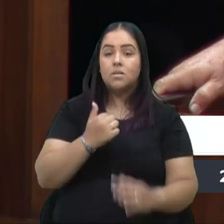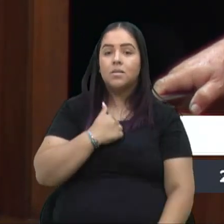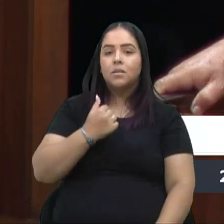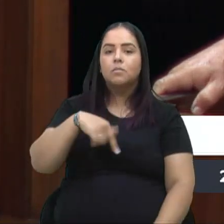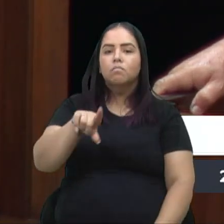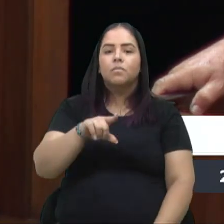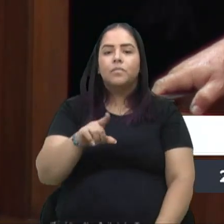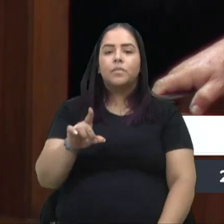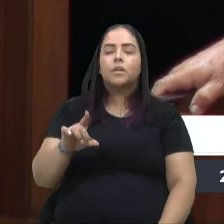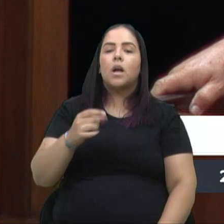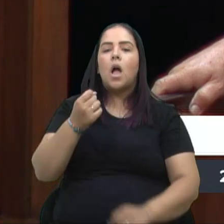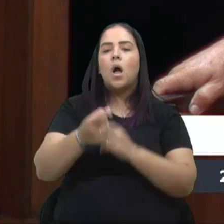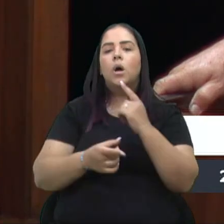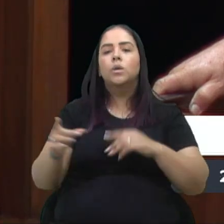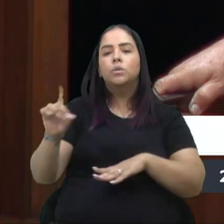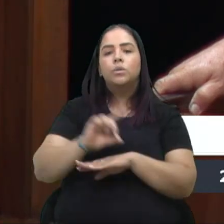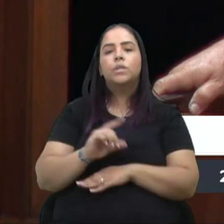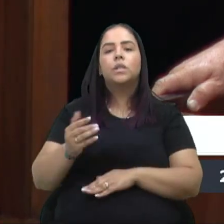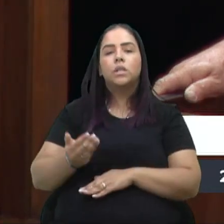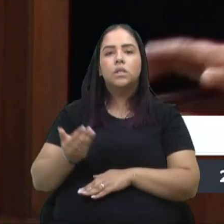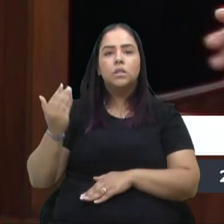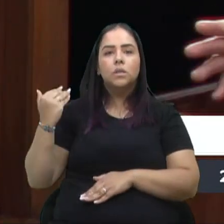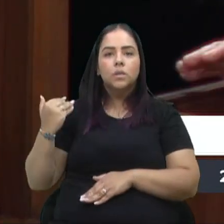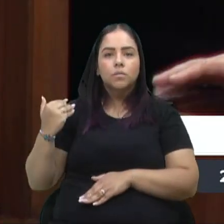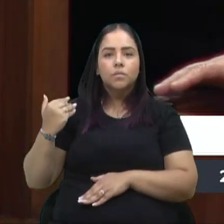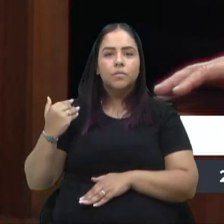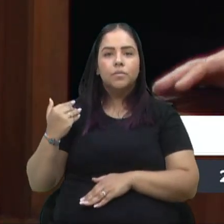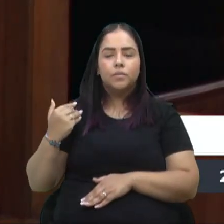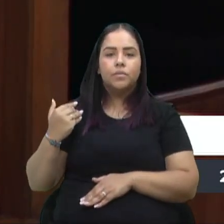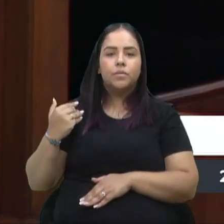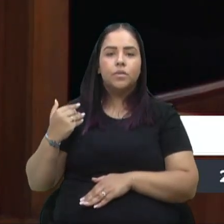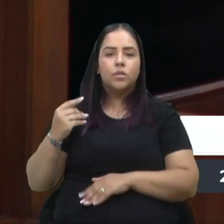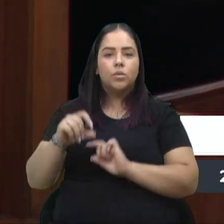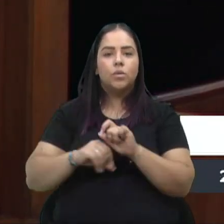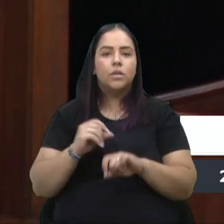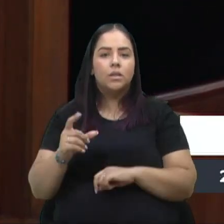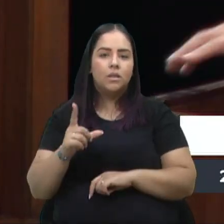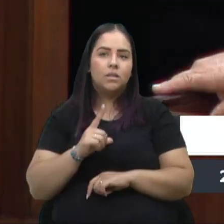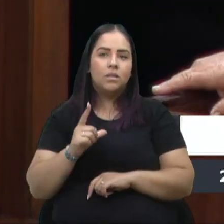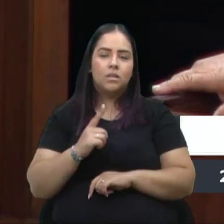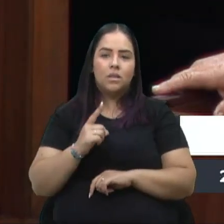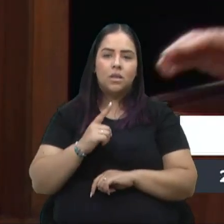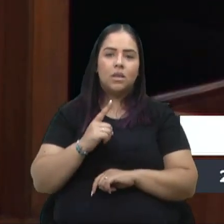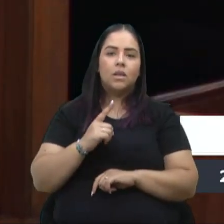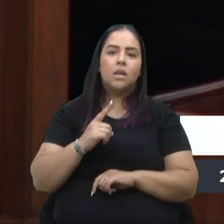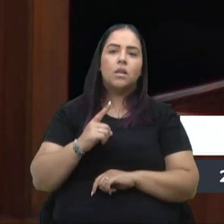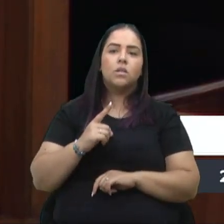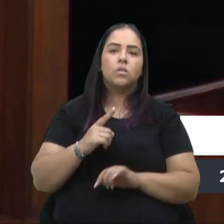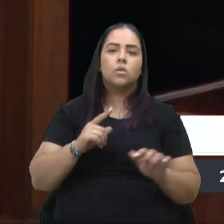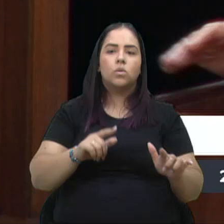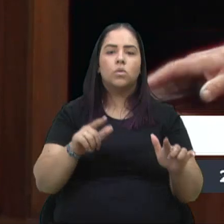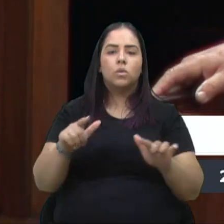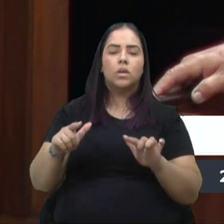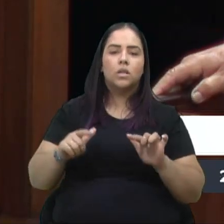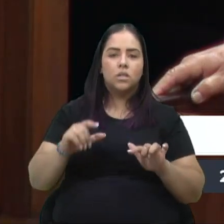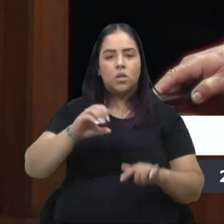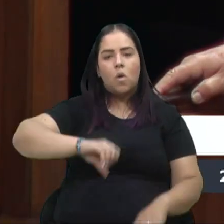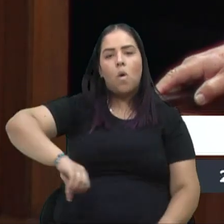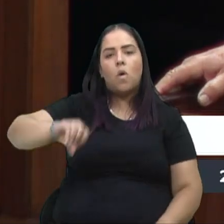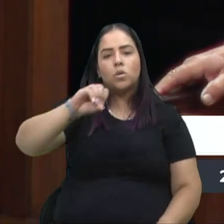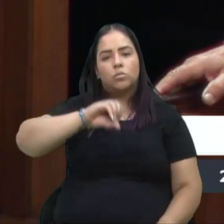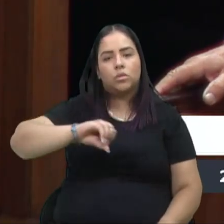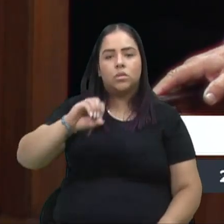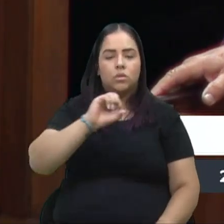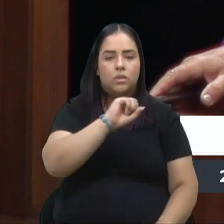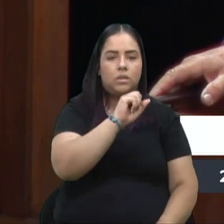lá dias atrás mostrando as estradas de sinais pro Pedrinho a Teresa que faz um trabalho ótimo dentro do